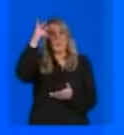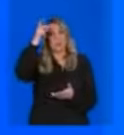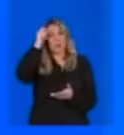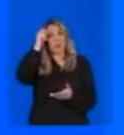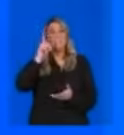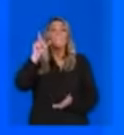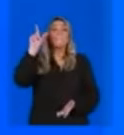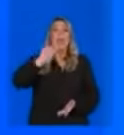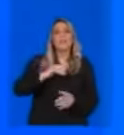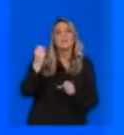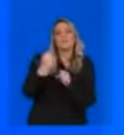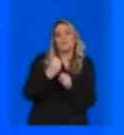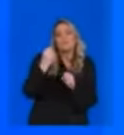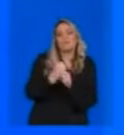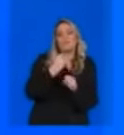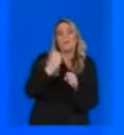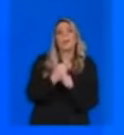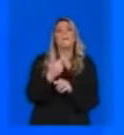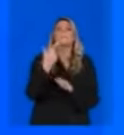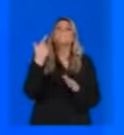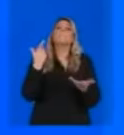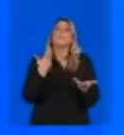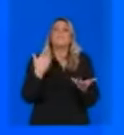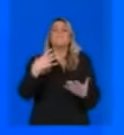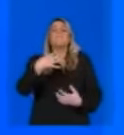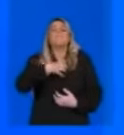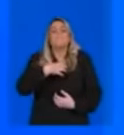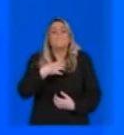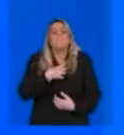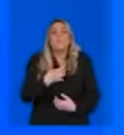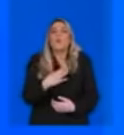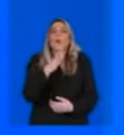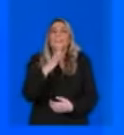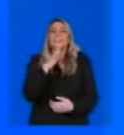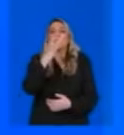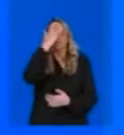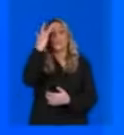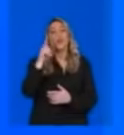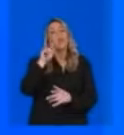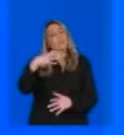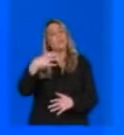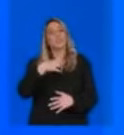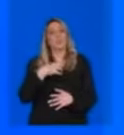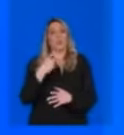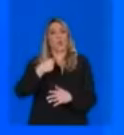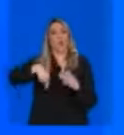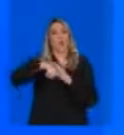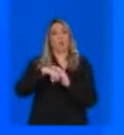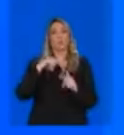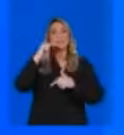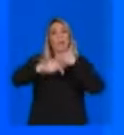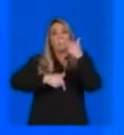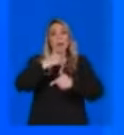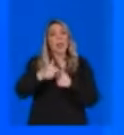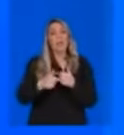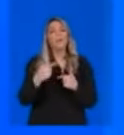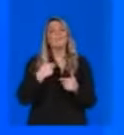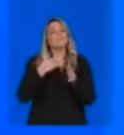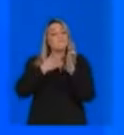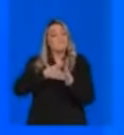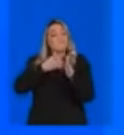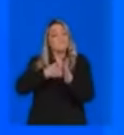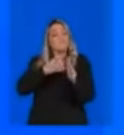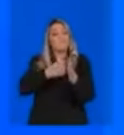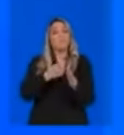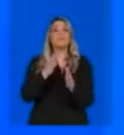sentimento eu entendi o que ela quis dizer e esse é o sentido da minha candidatura nós vamos trabalhar para direcionar a prefeitura